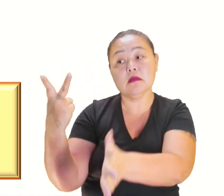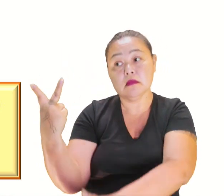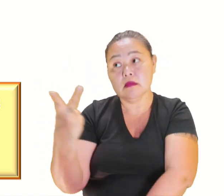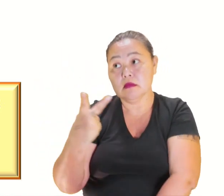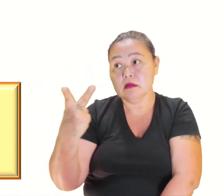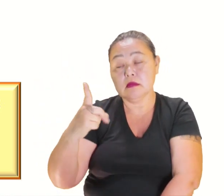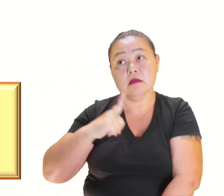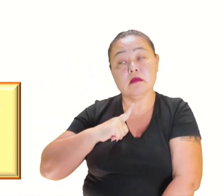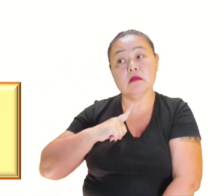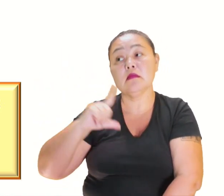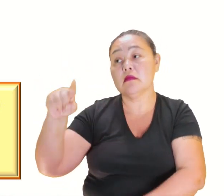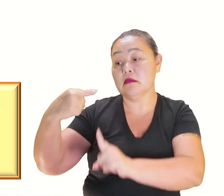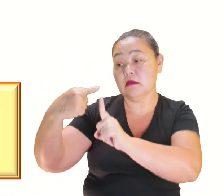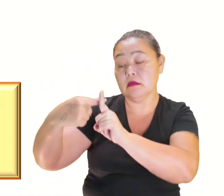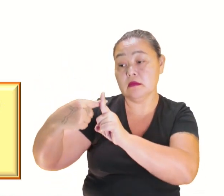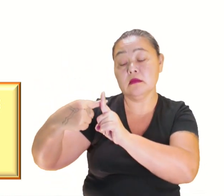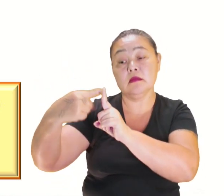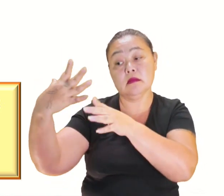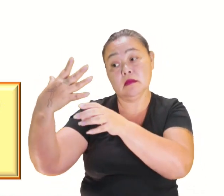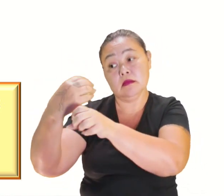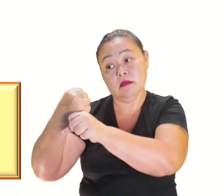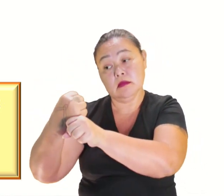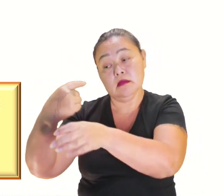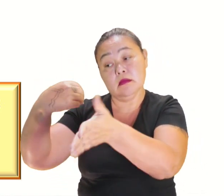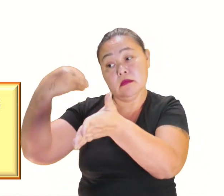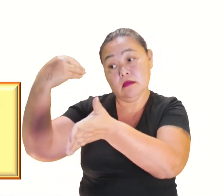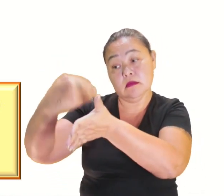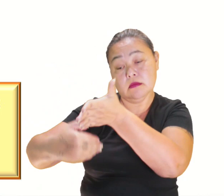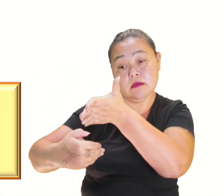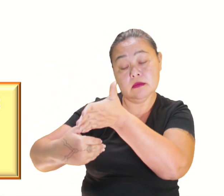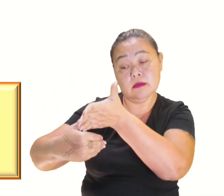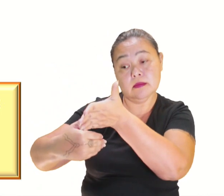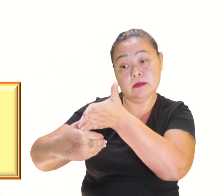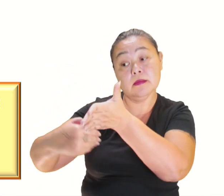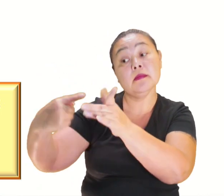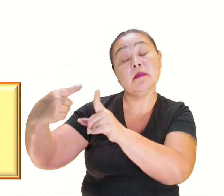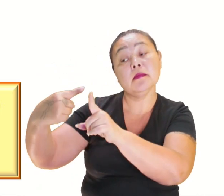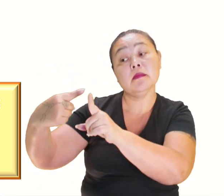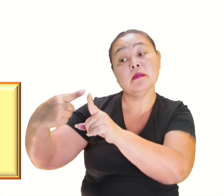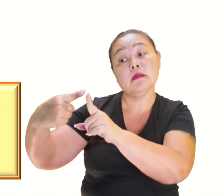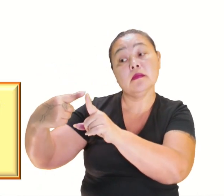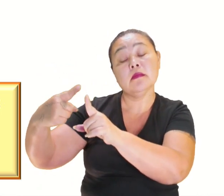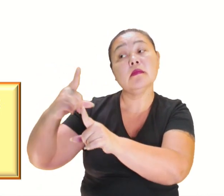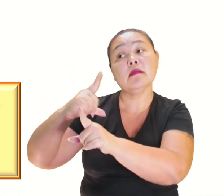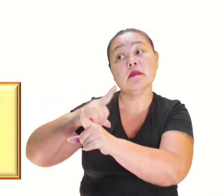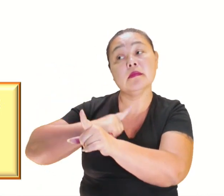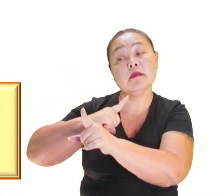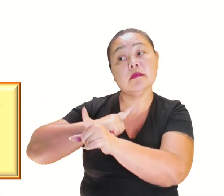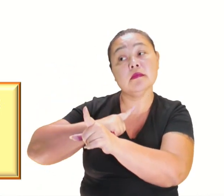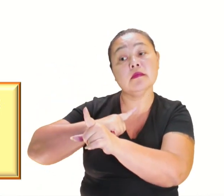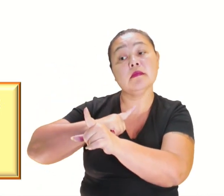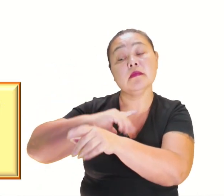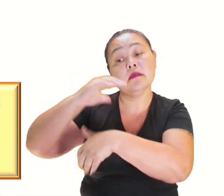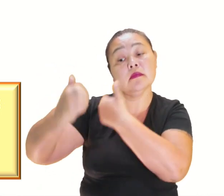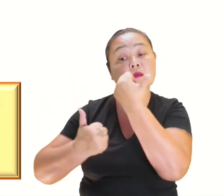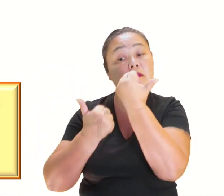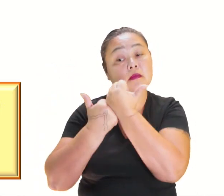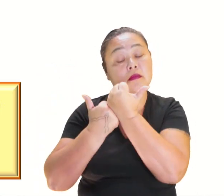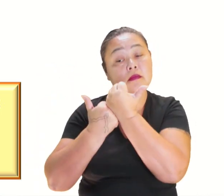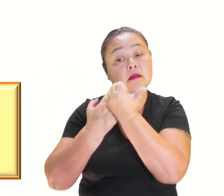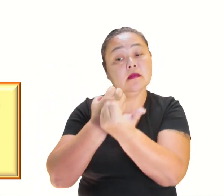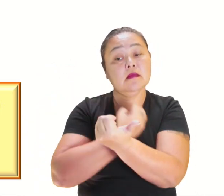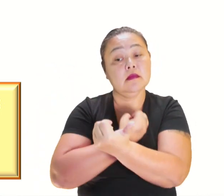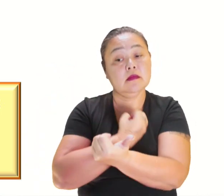liga termos algébricos são adições e subtrações. Então, quando eu for substituir o